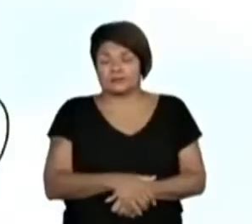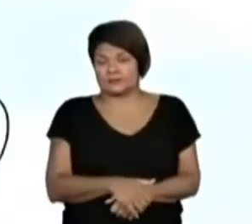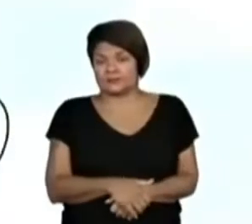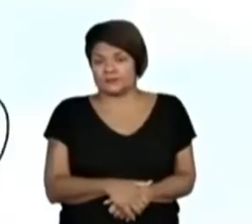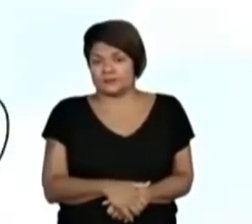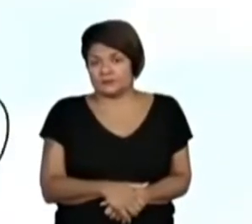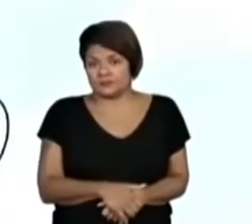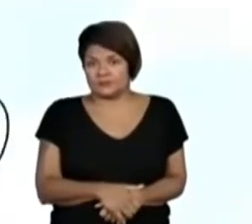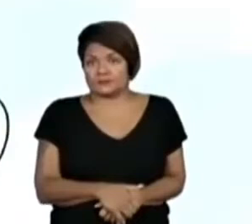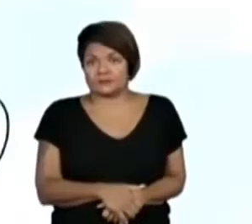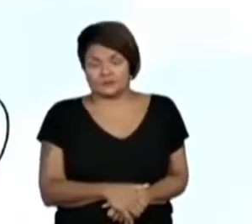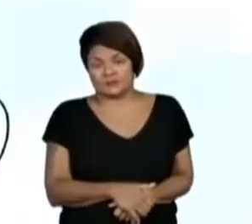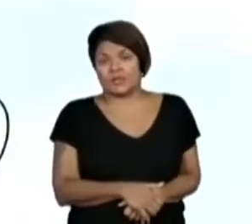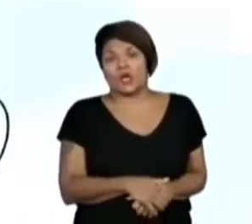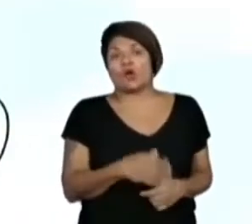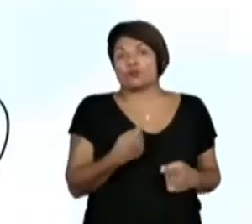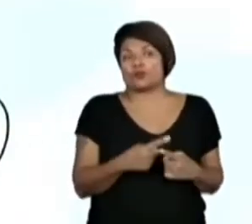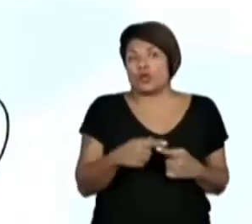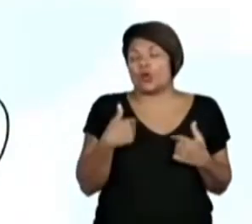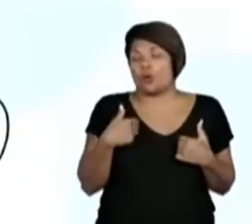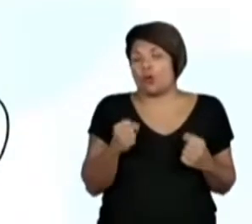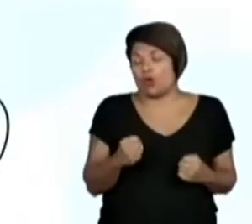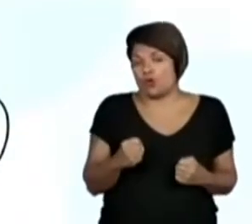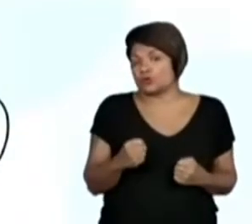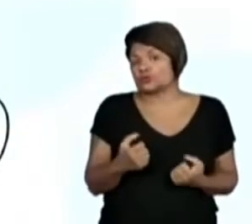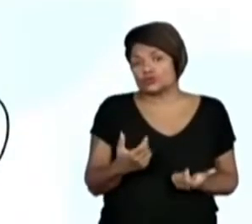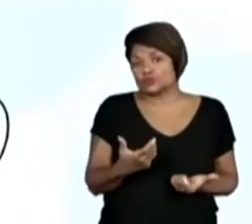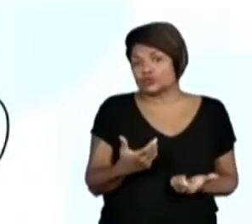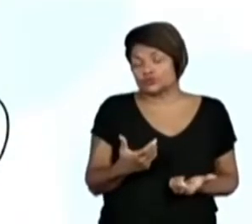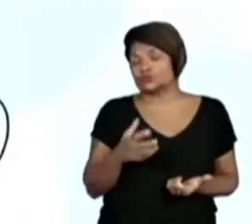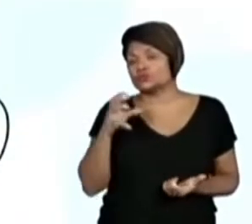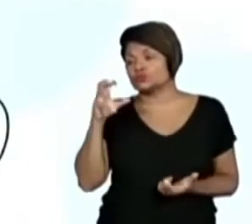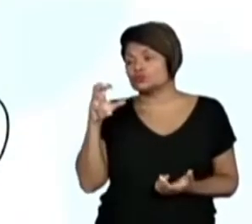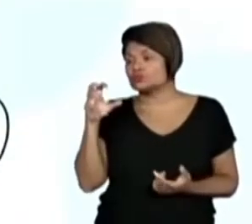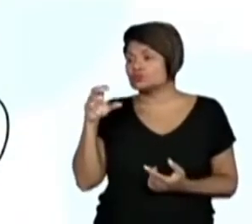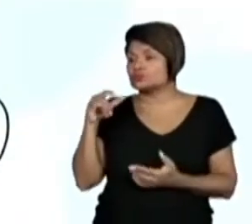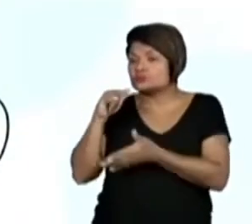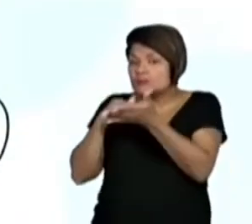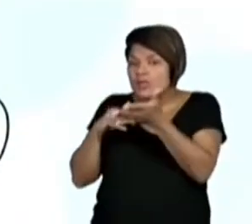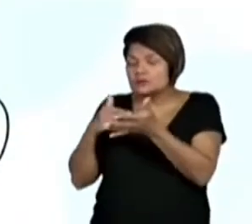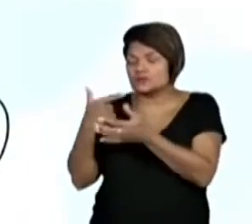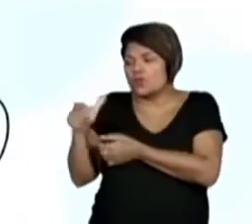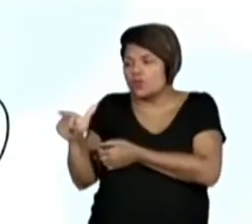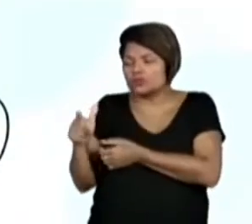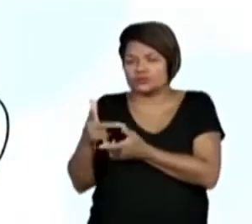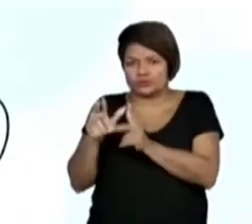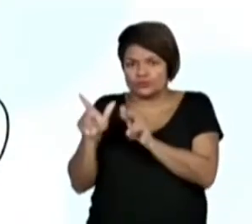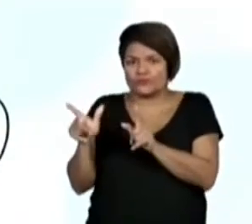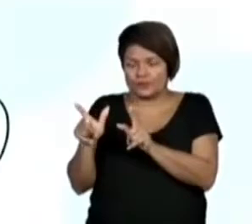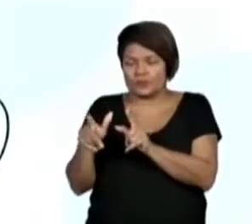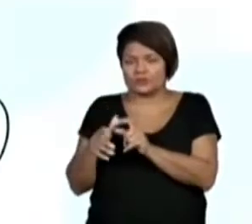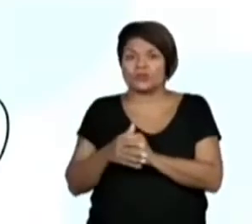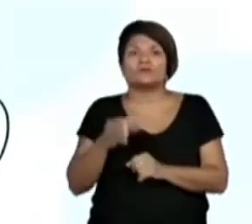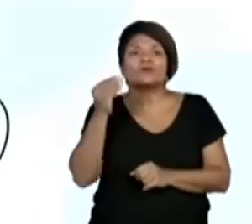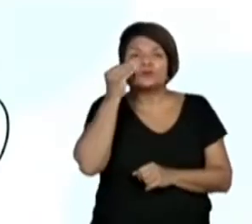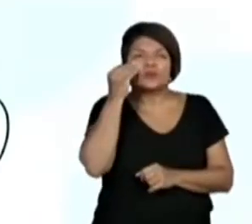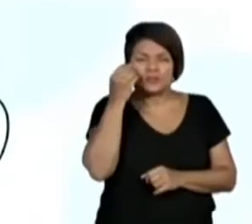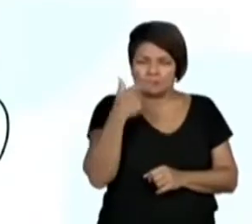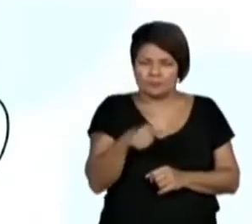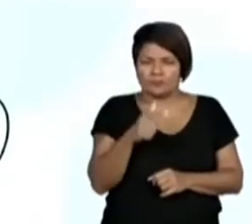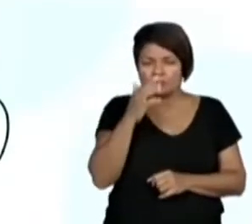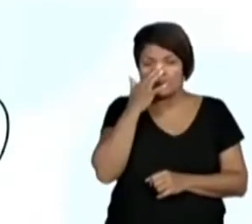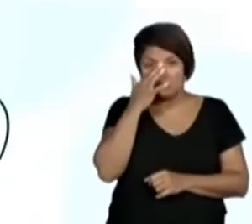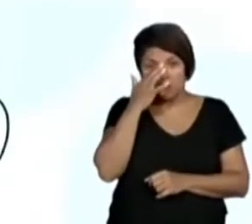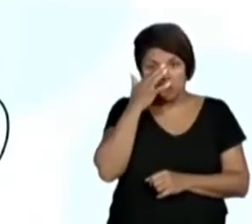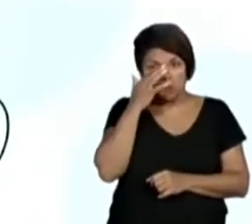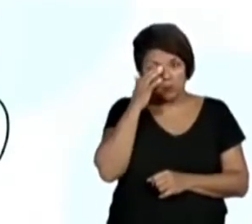pegar uma versão diferente do pisei na pedrinha e as duas serem não sei qual professora. Vamos tentar olhar mais um pouquinho, ó.